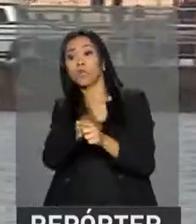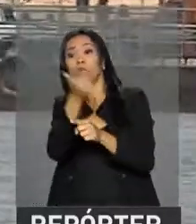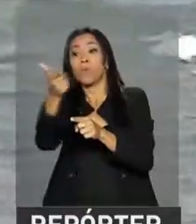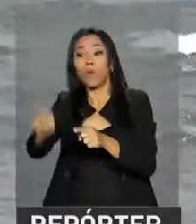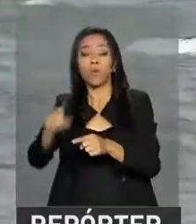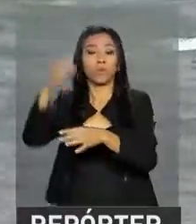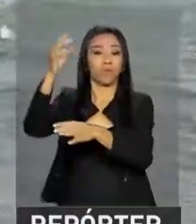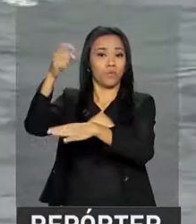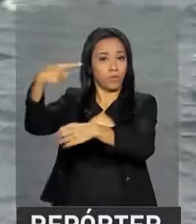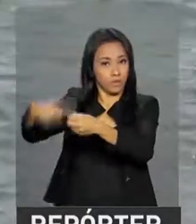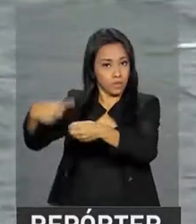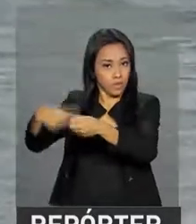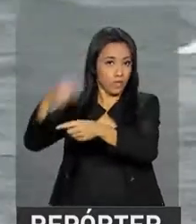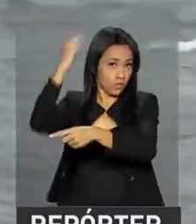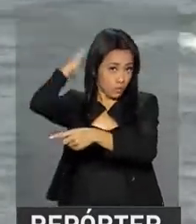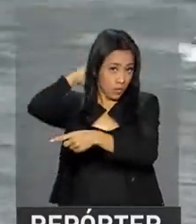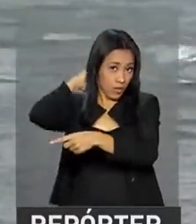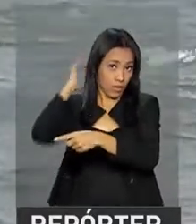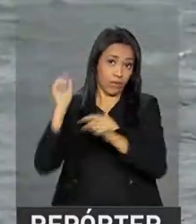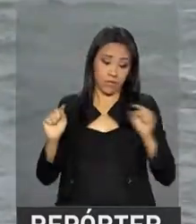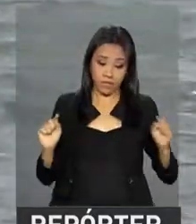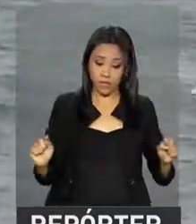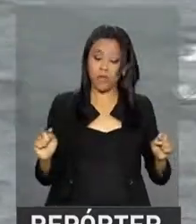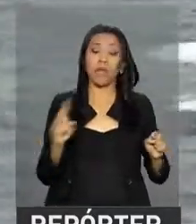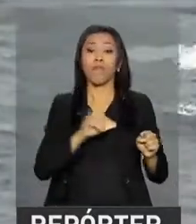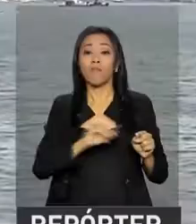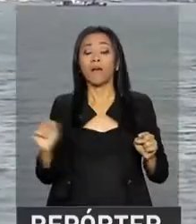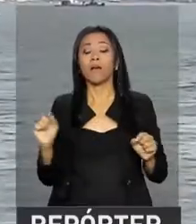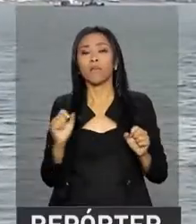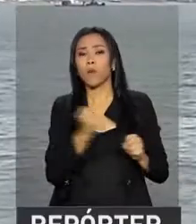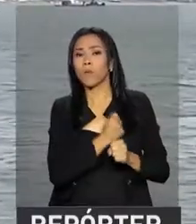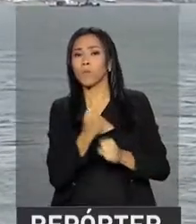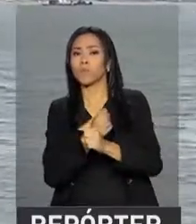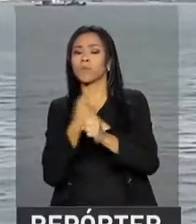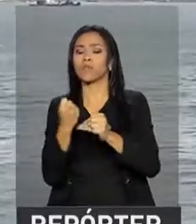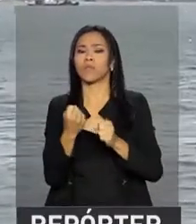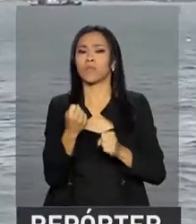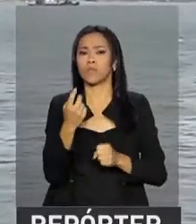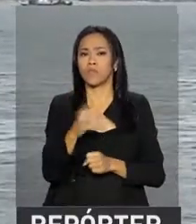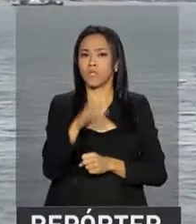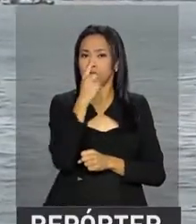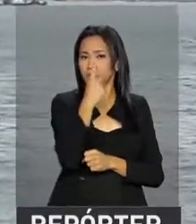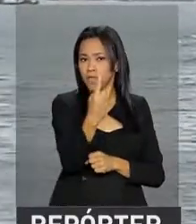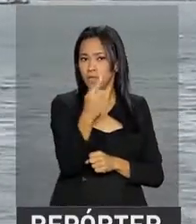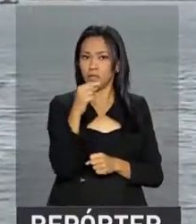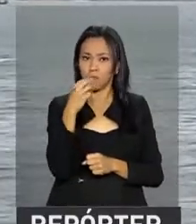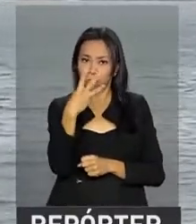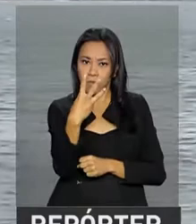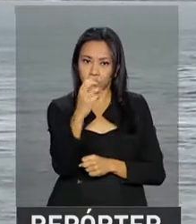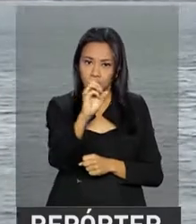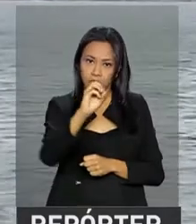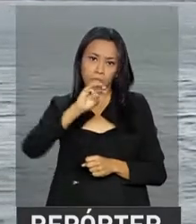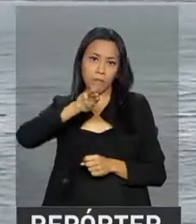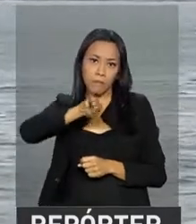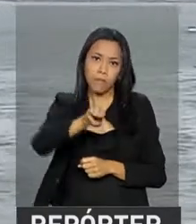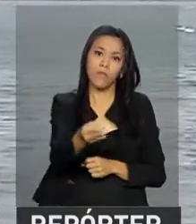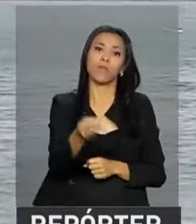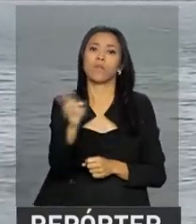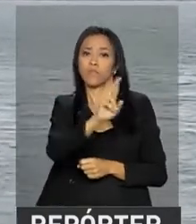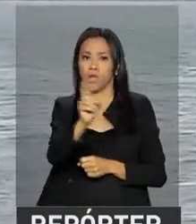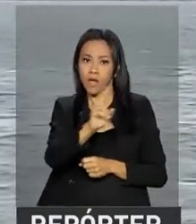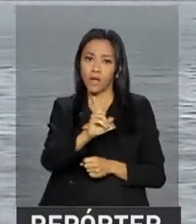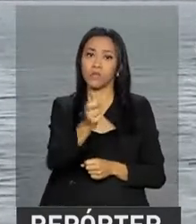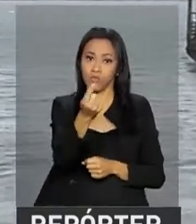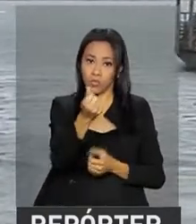do pará vai receber investimentos vai para a construção da ordem de 130 milhões de reais e deve beneficiar